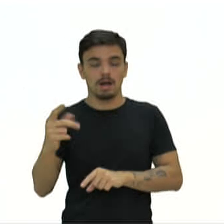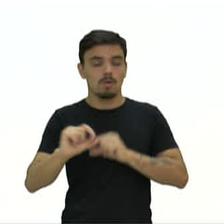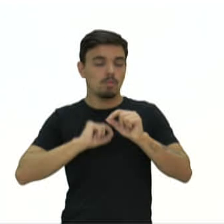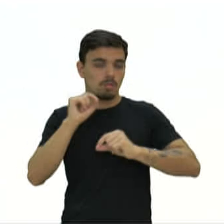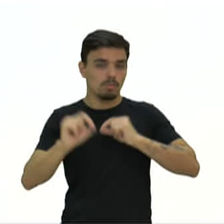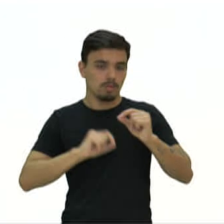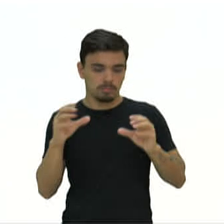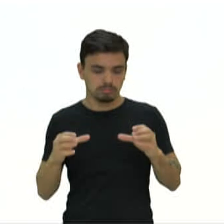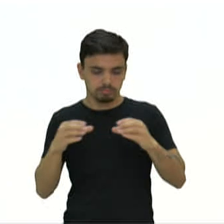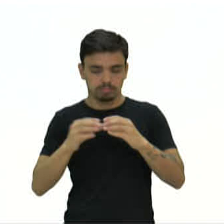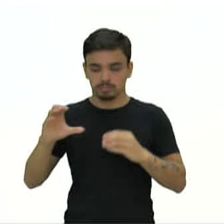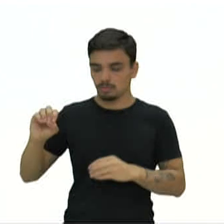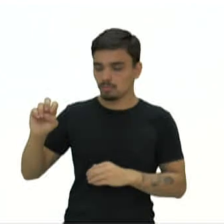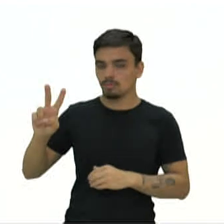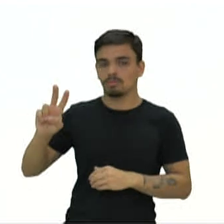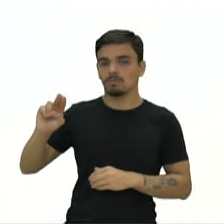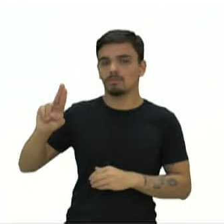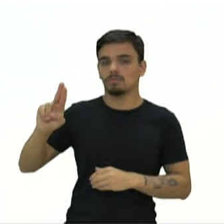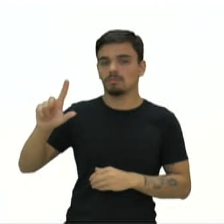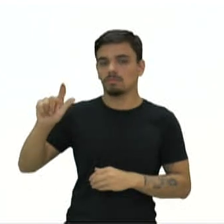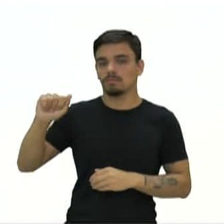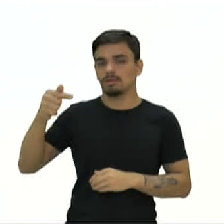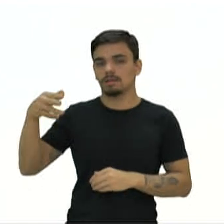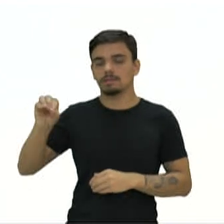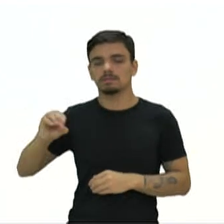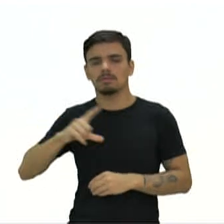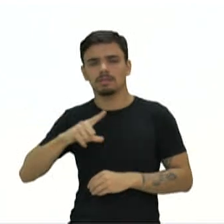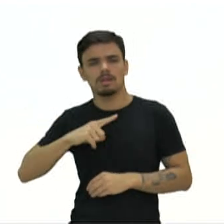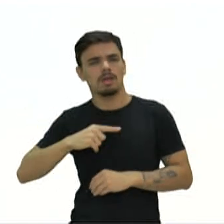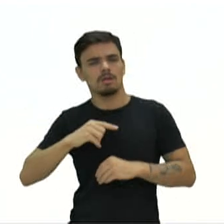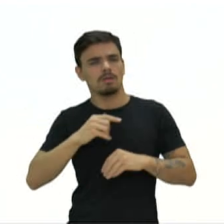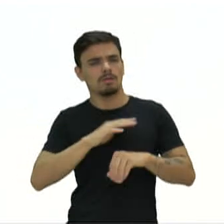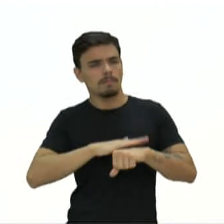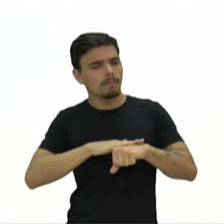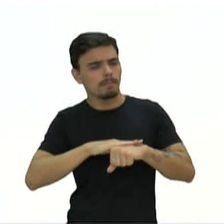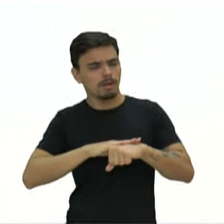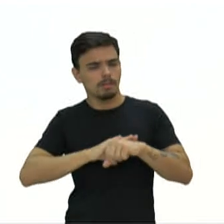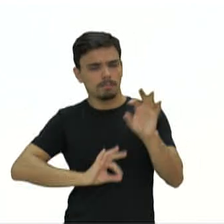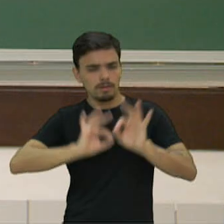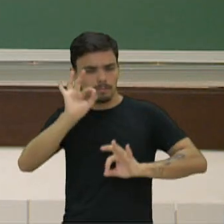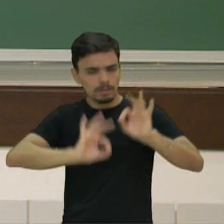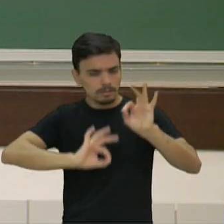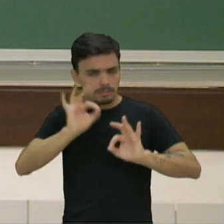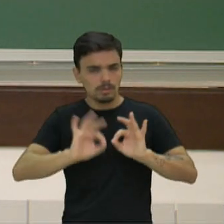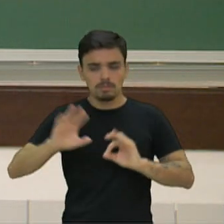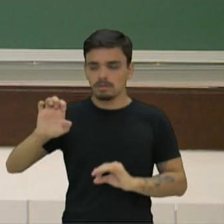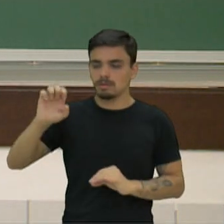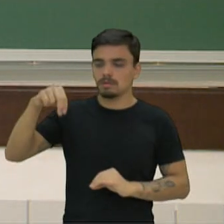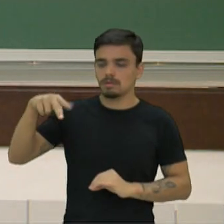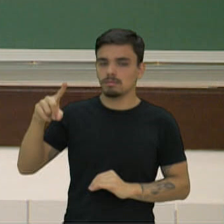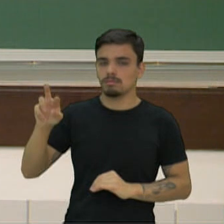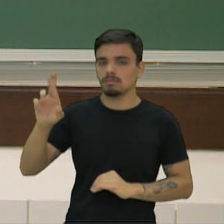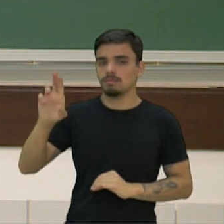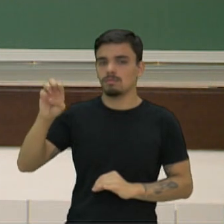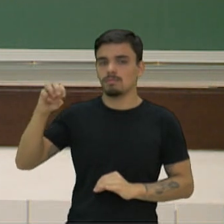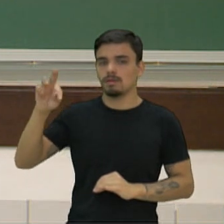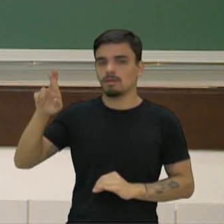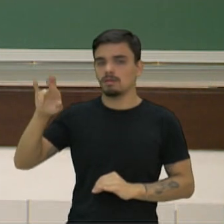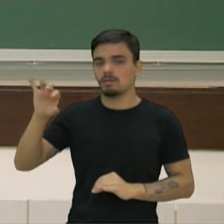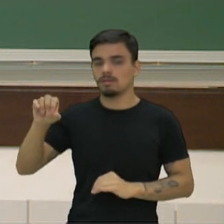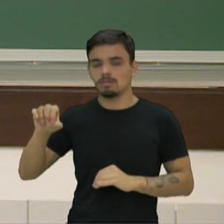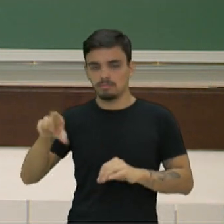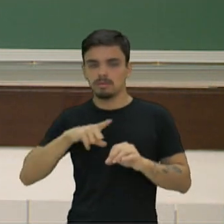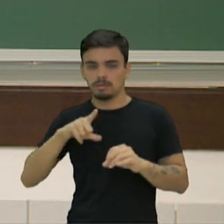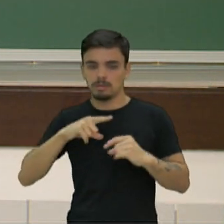há ovulação, tá? Daí tem o período todo de preparação do endométrio e já está no nível mais alto estrogênio